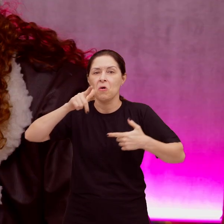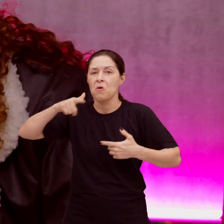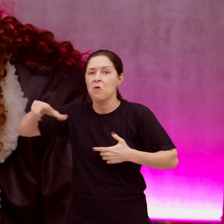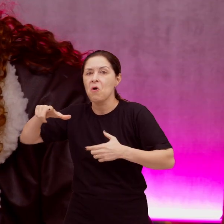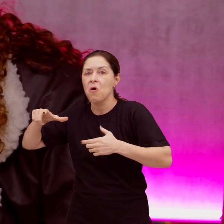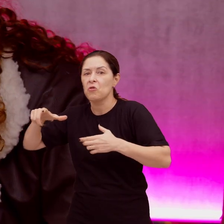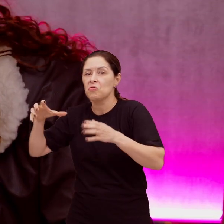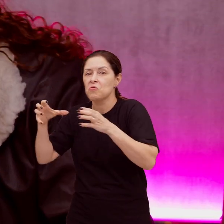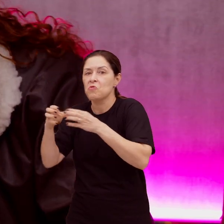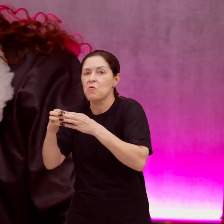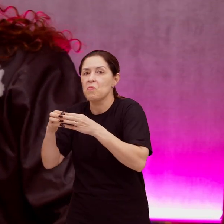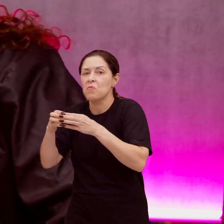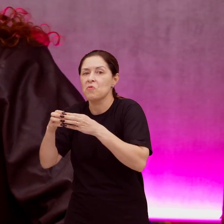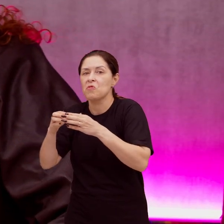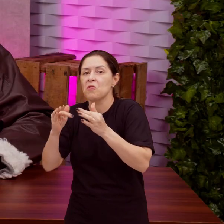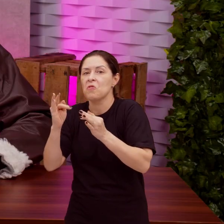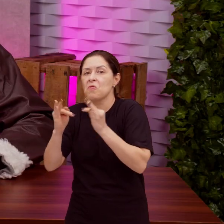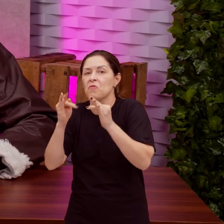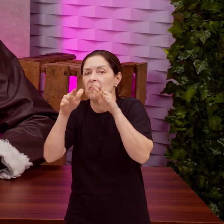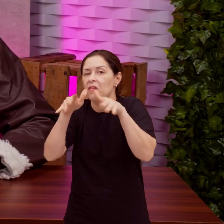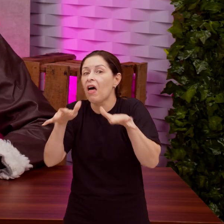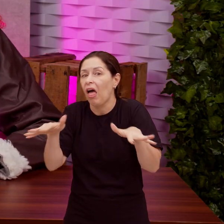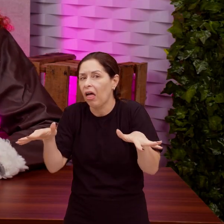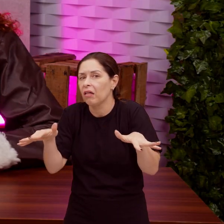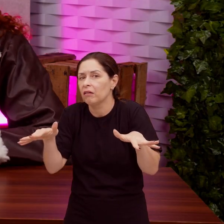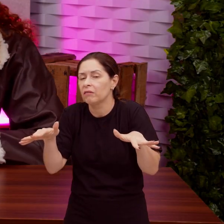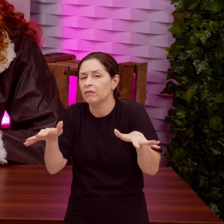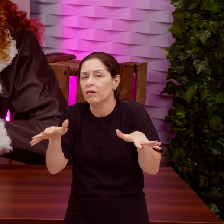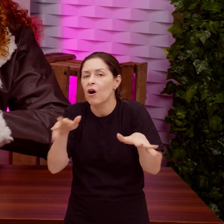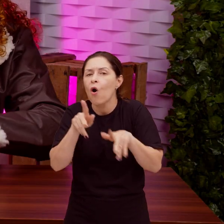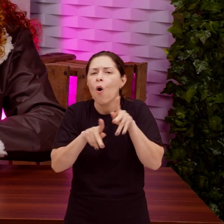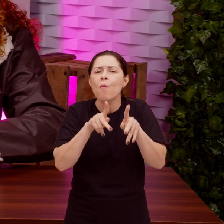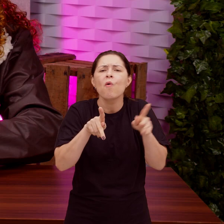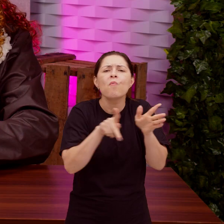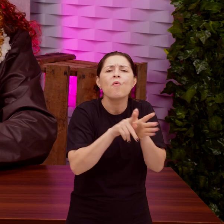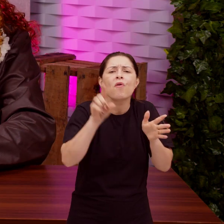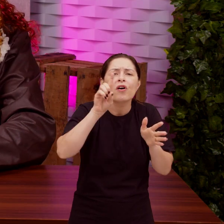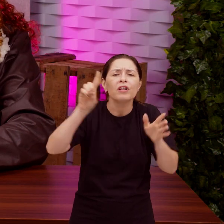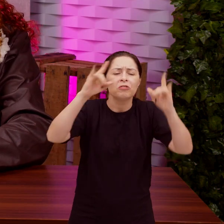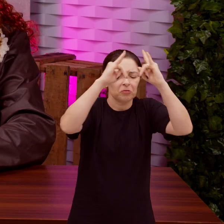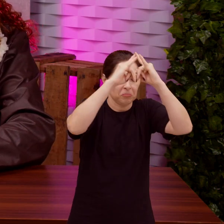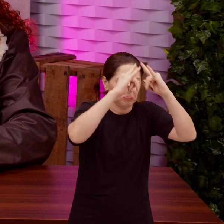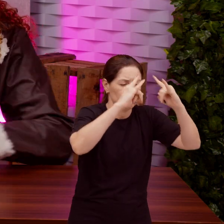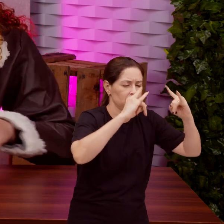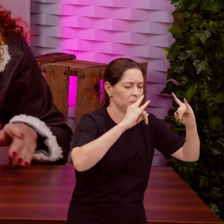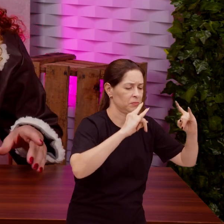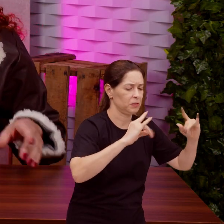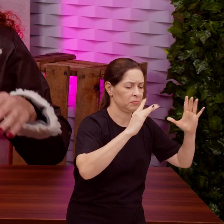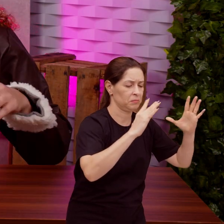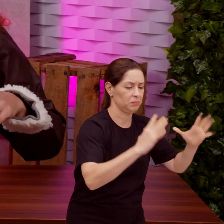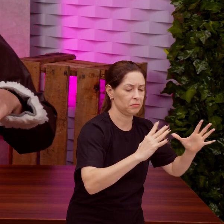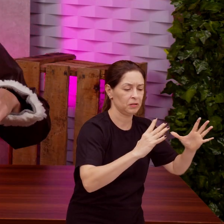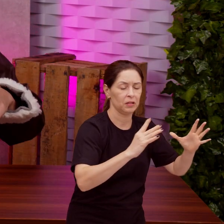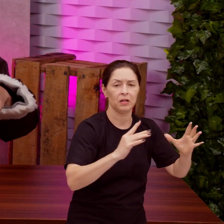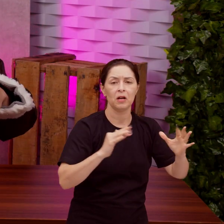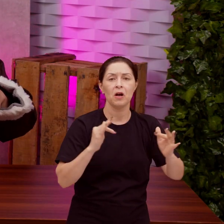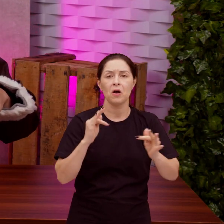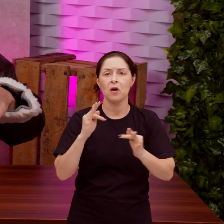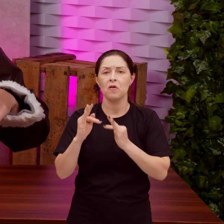exército dos filisteus. O povo de Deus tinha um acampamento e os